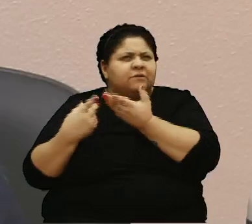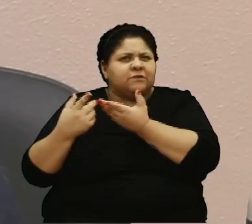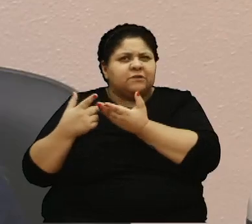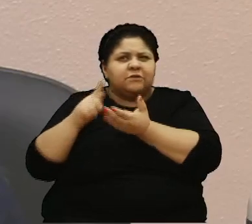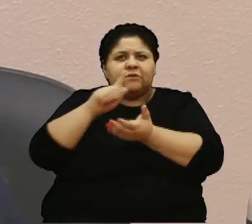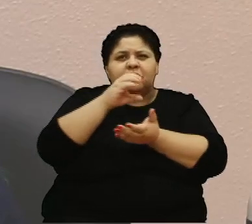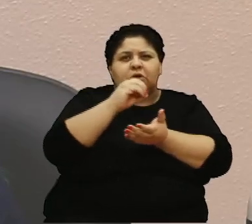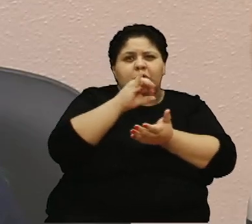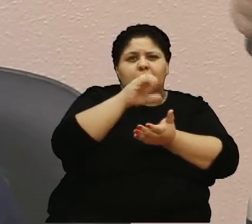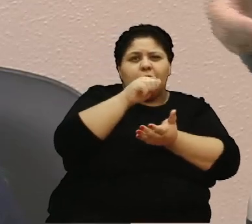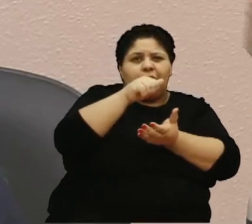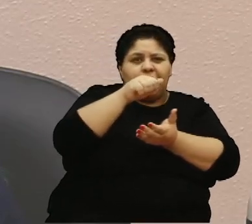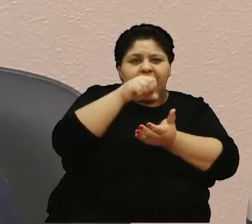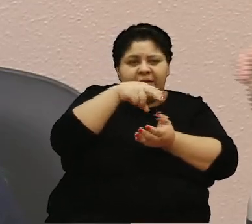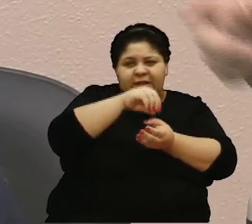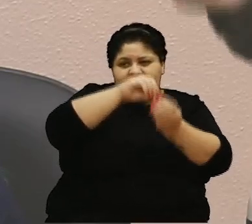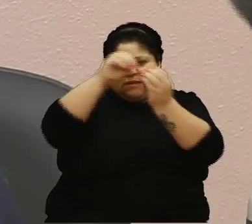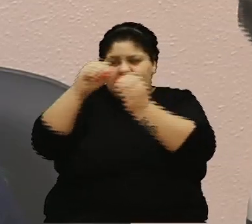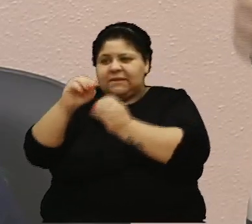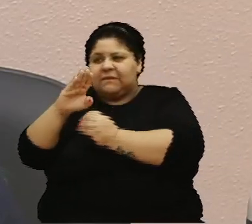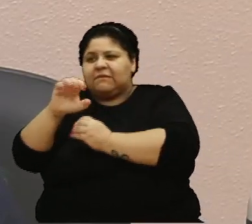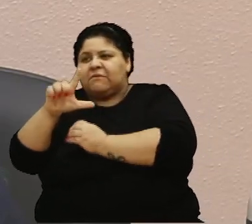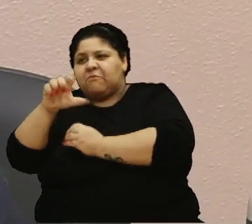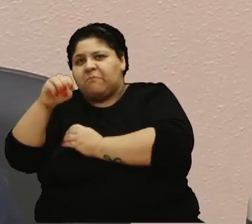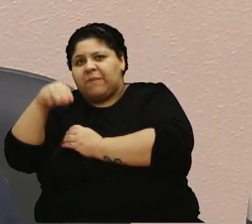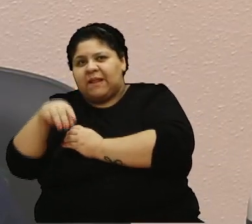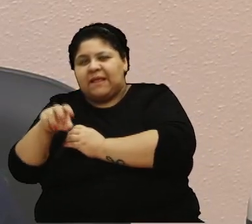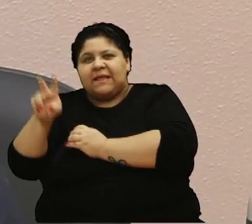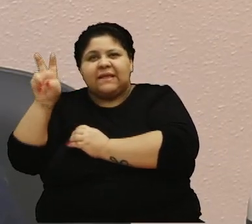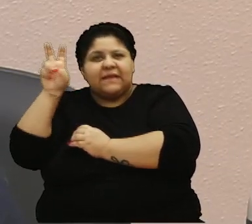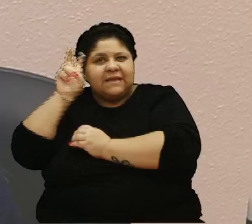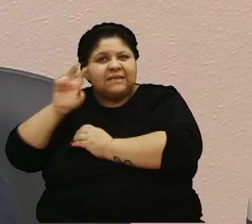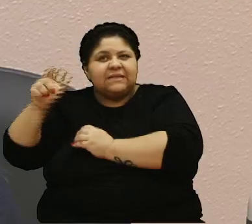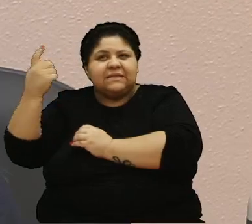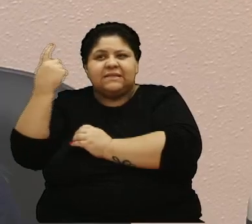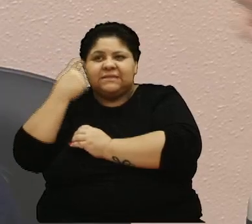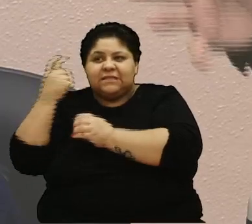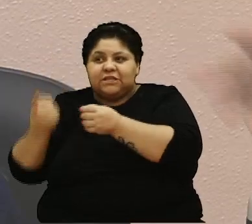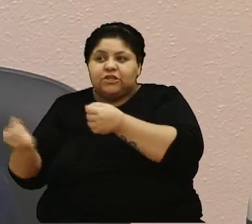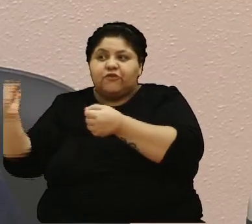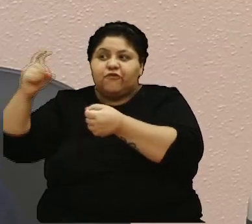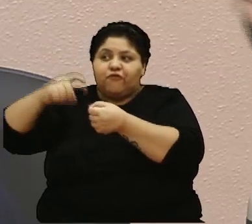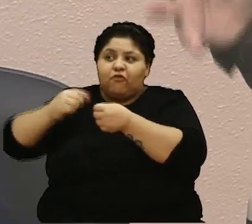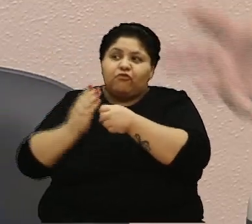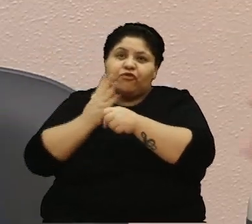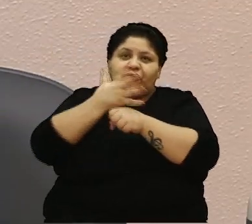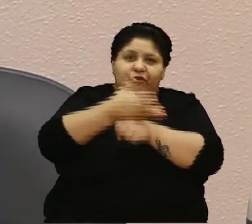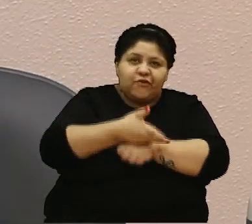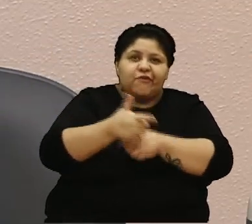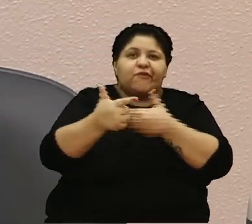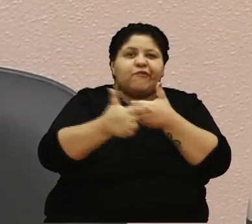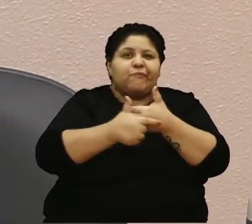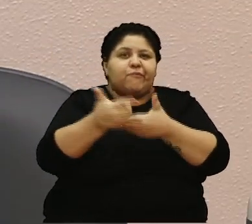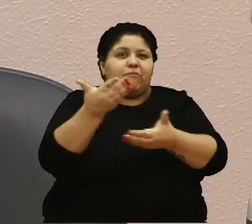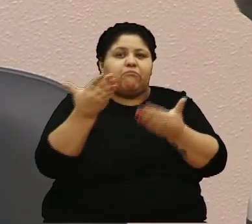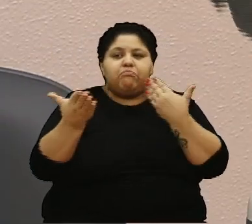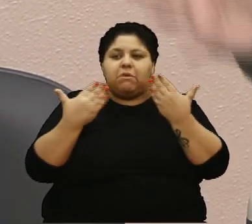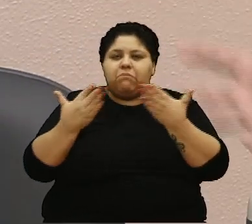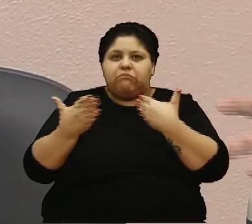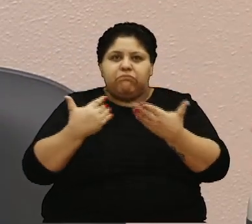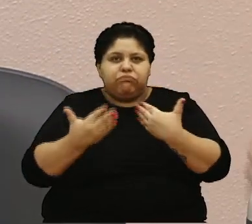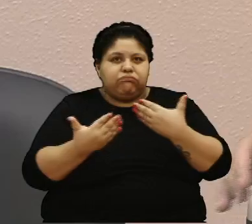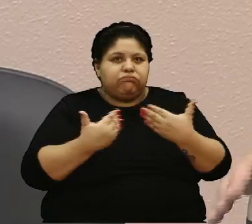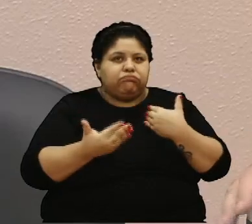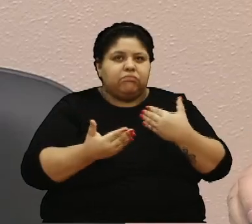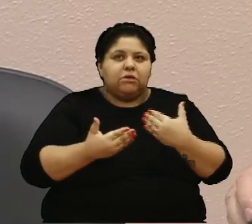Goiânia a Belém e fico lá quinta e sexta, retorno à madrugada. Então, também cumprindo esse papel, trocando ideias, levando